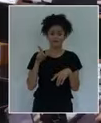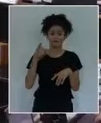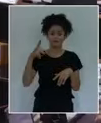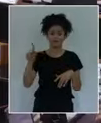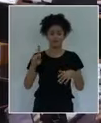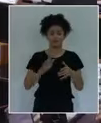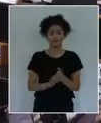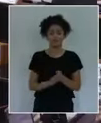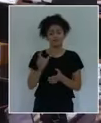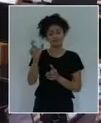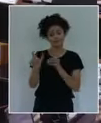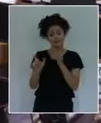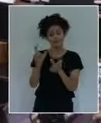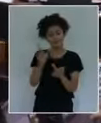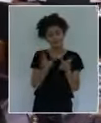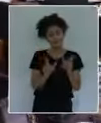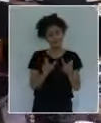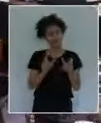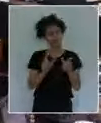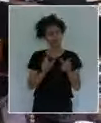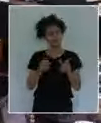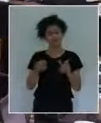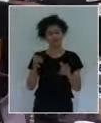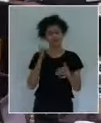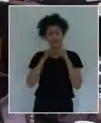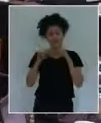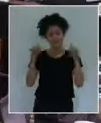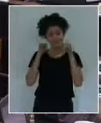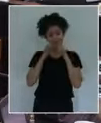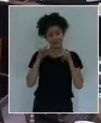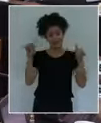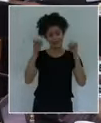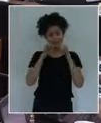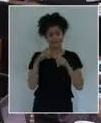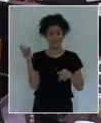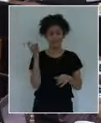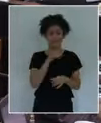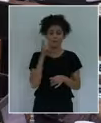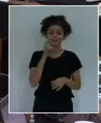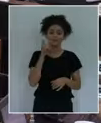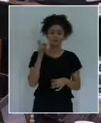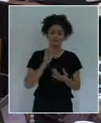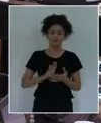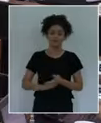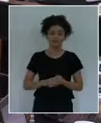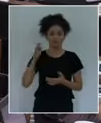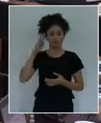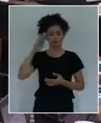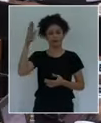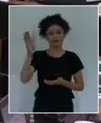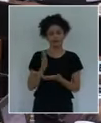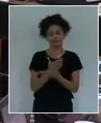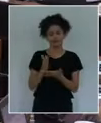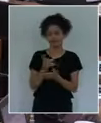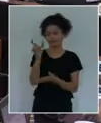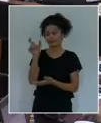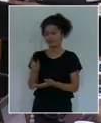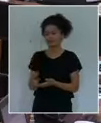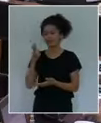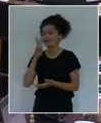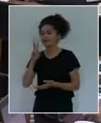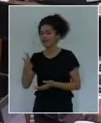bastante, principalmente o mal informado da zona rural, que fica olhando esses negócios no WhatsApp lá. Quem informa